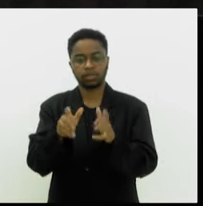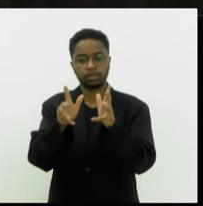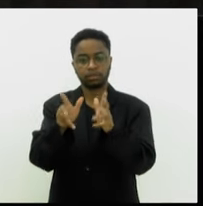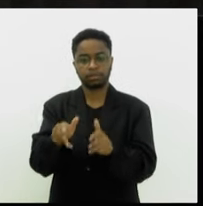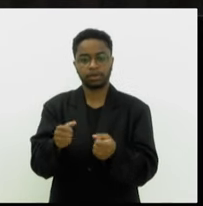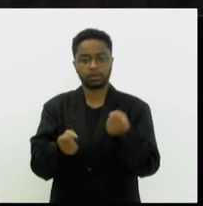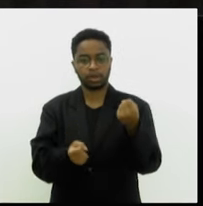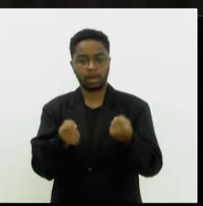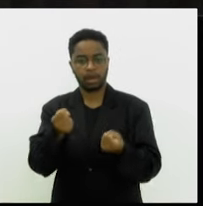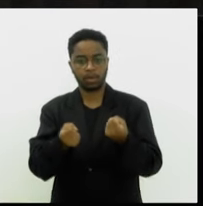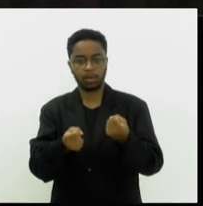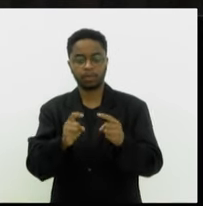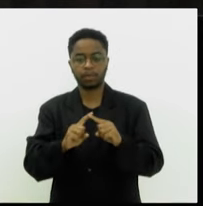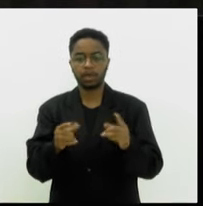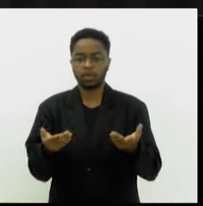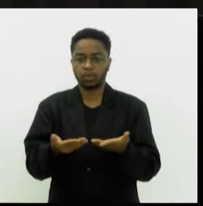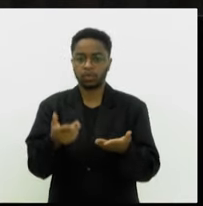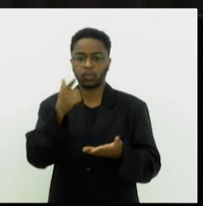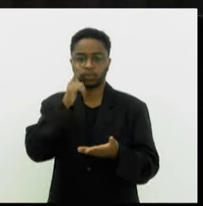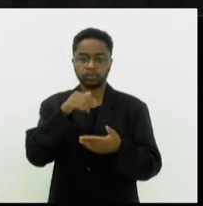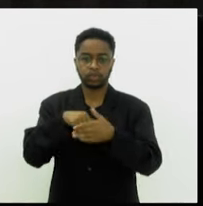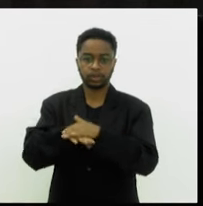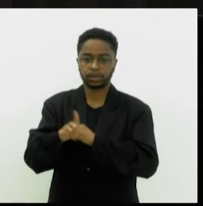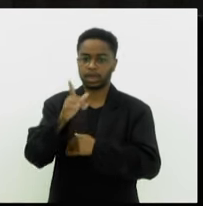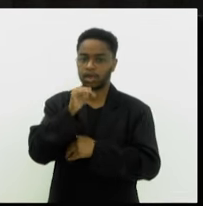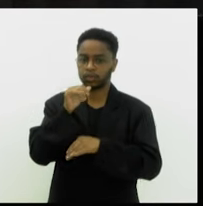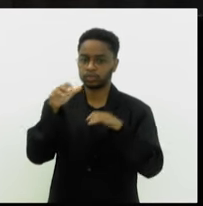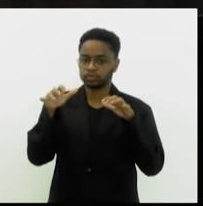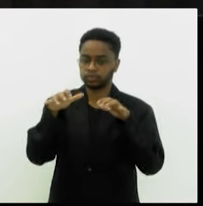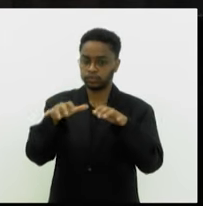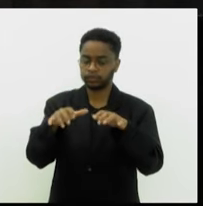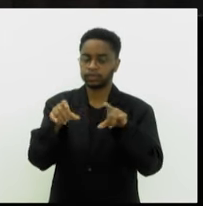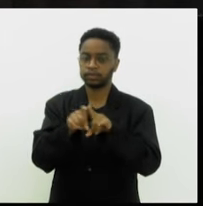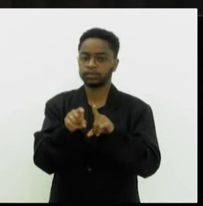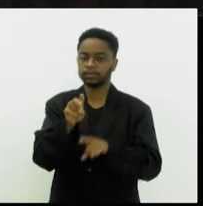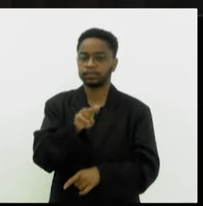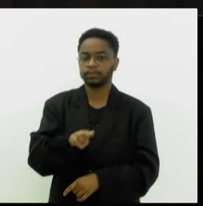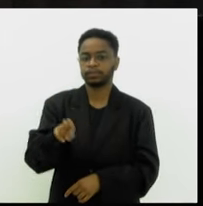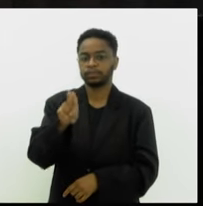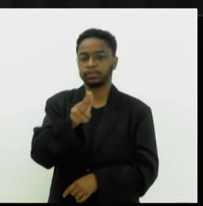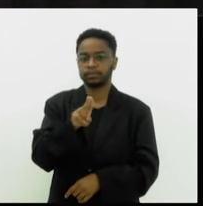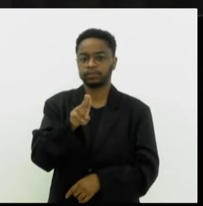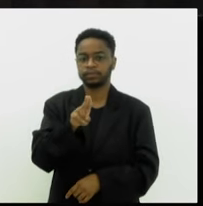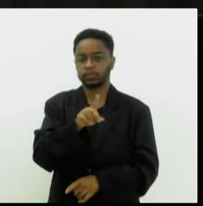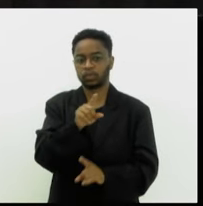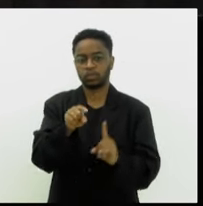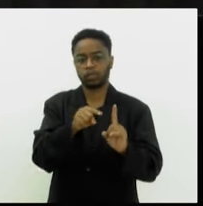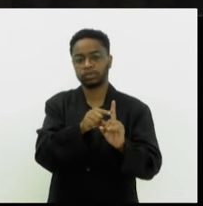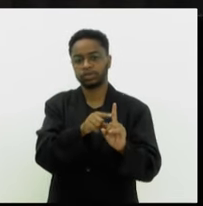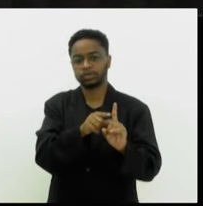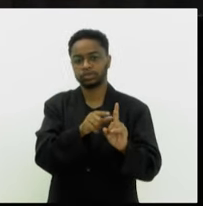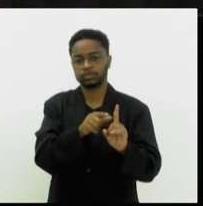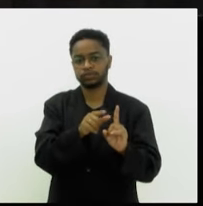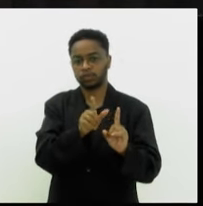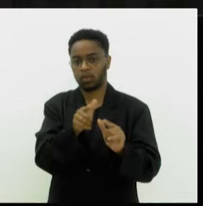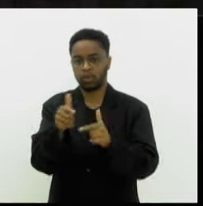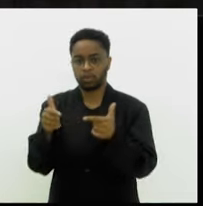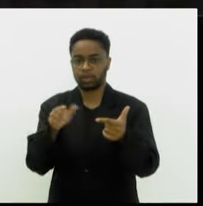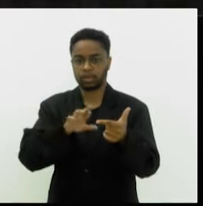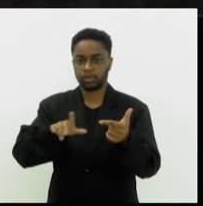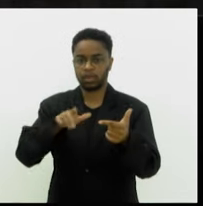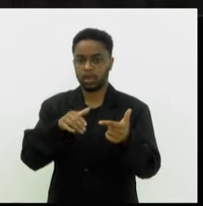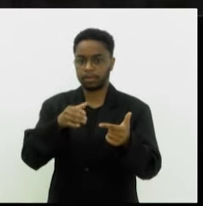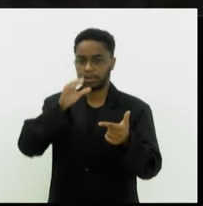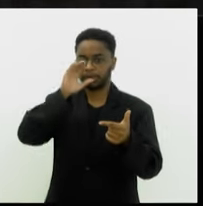a possibilidade de armazenar água da chuva e utilizá-la para esses fins. E depois